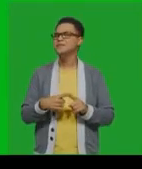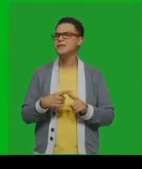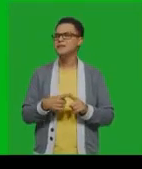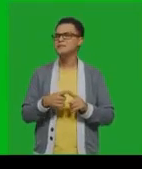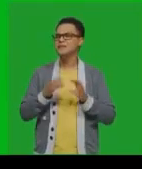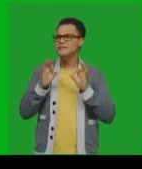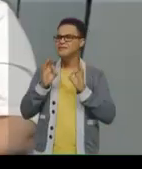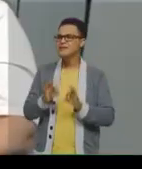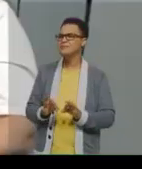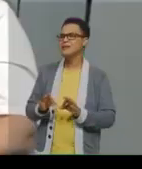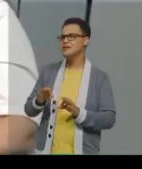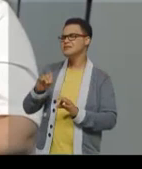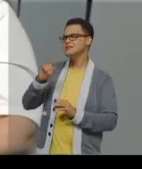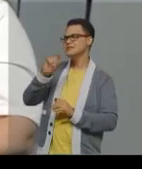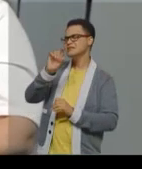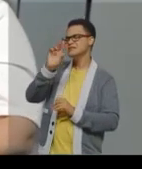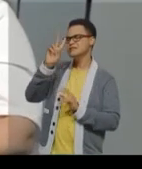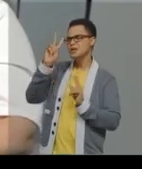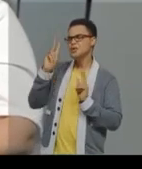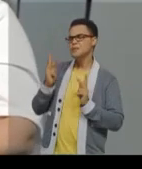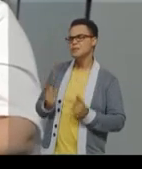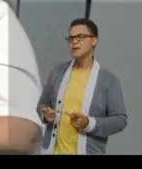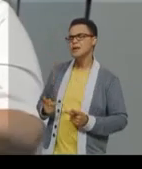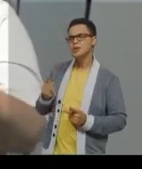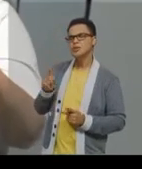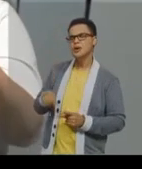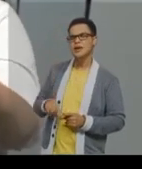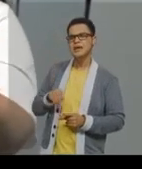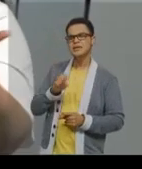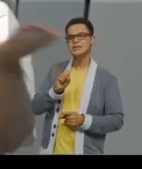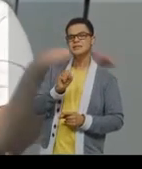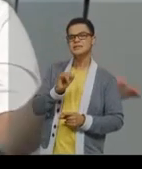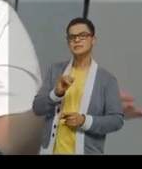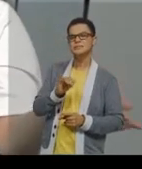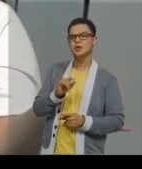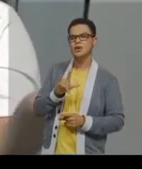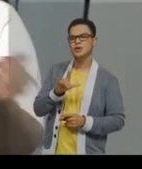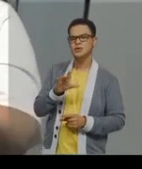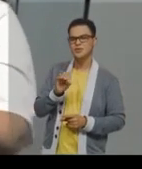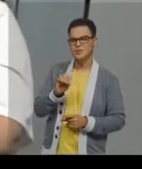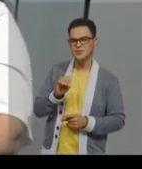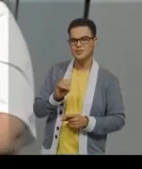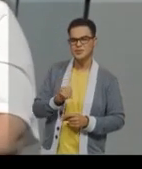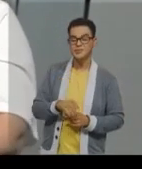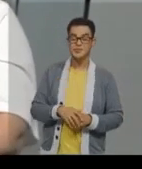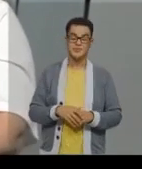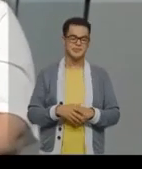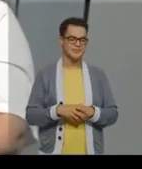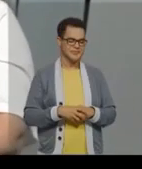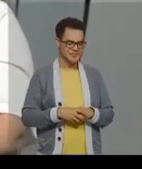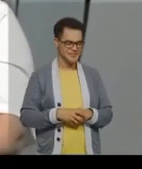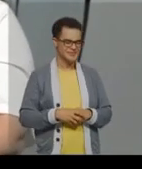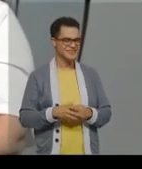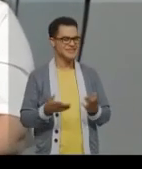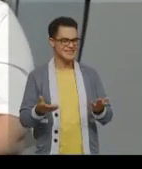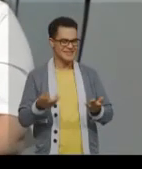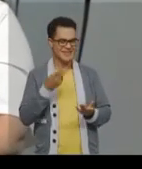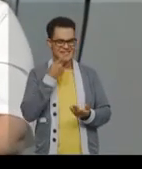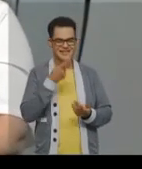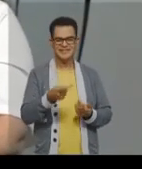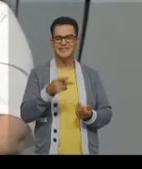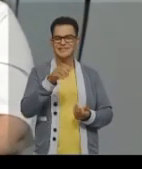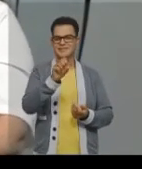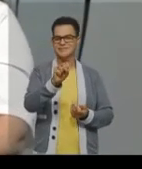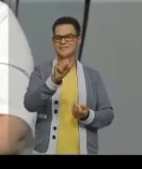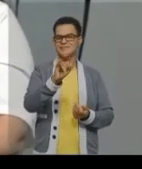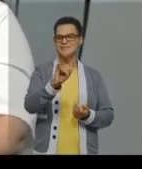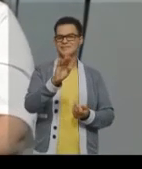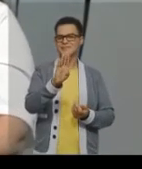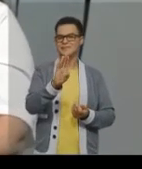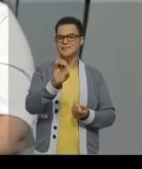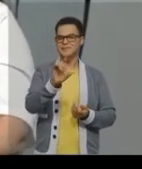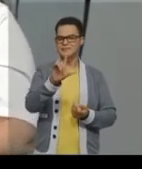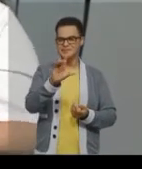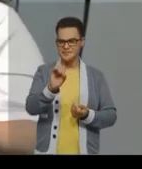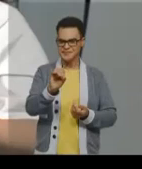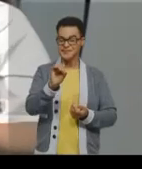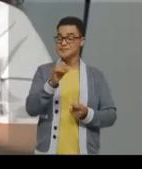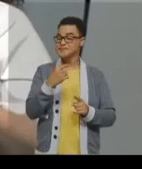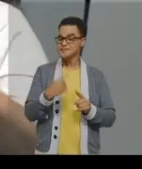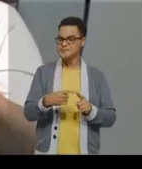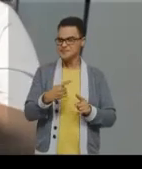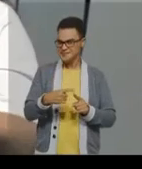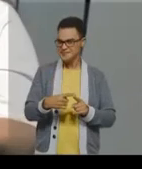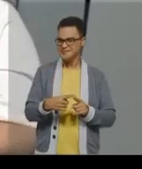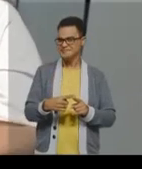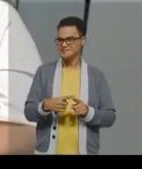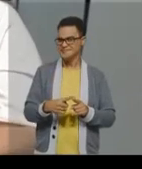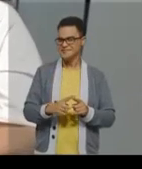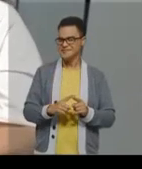simbólico? Bom, como nós falamos o que são símbolos, o ser humano, ele constantemente precisa de